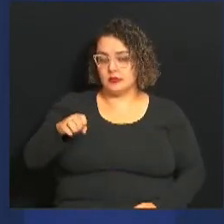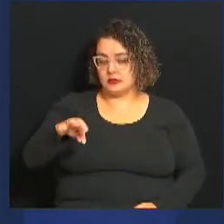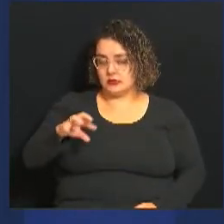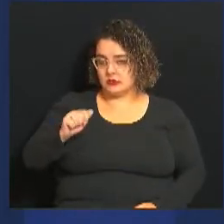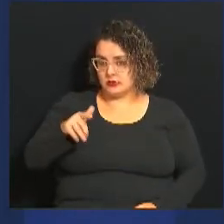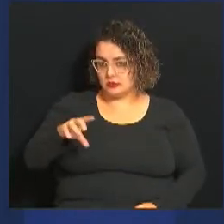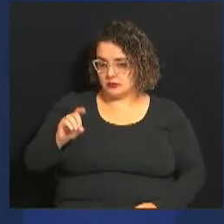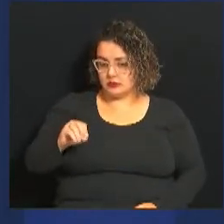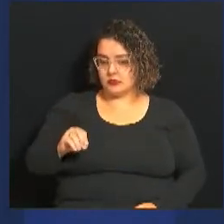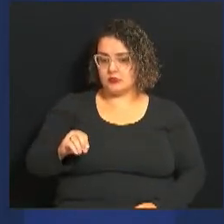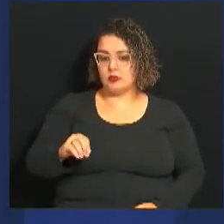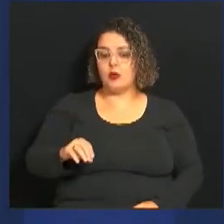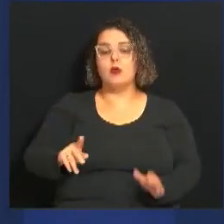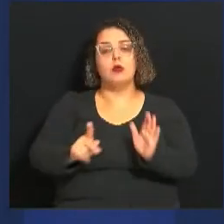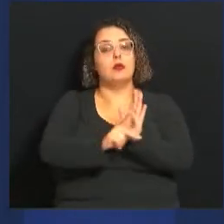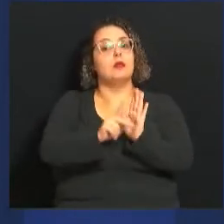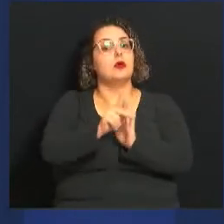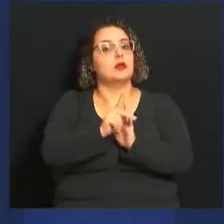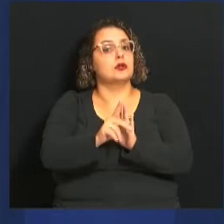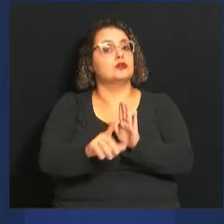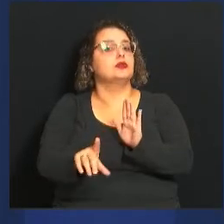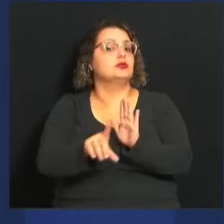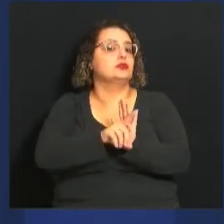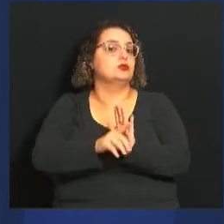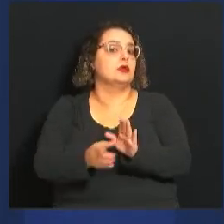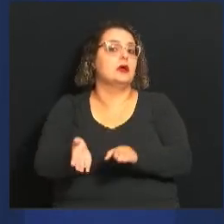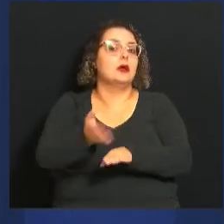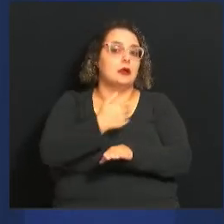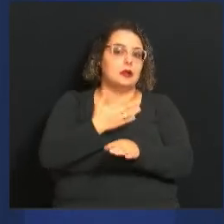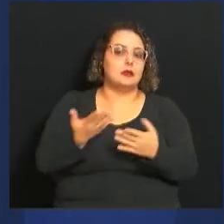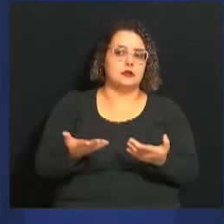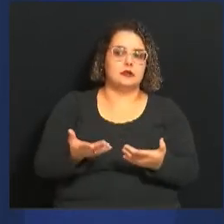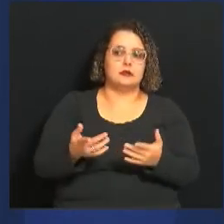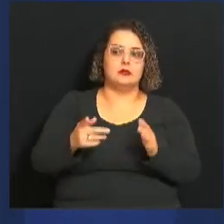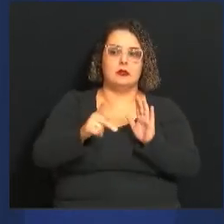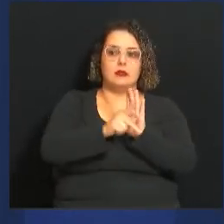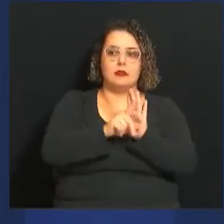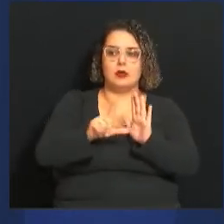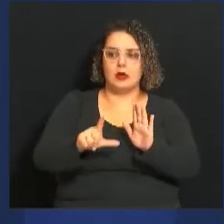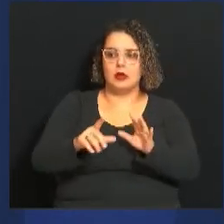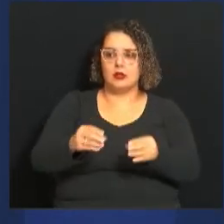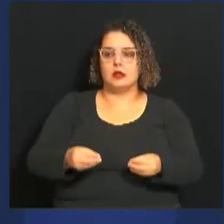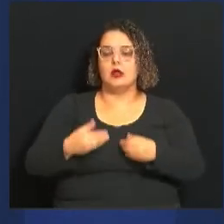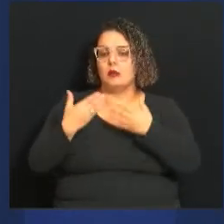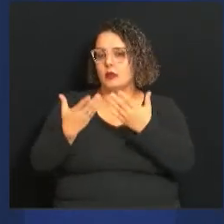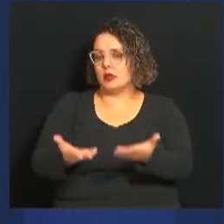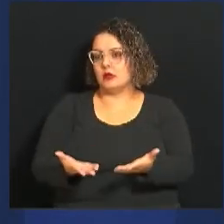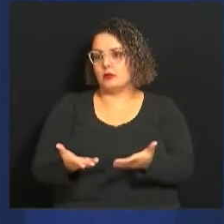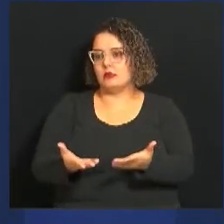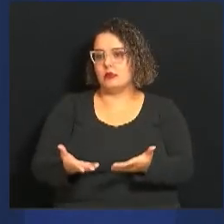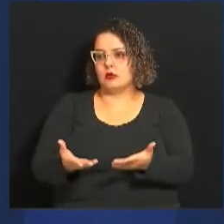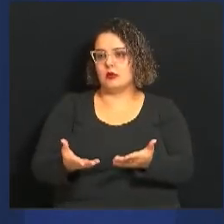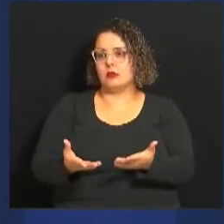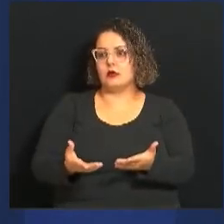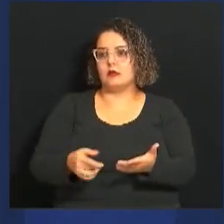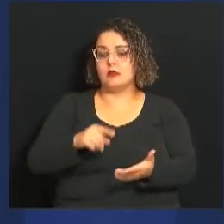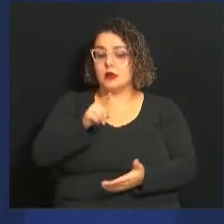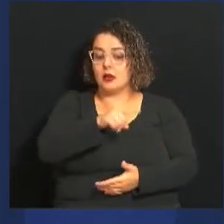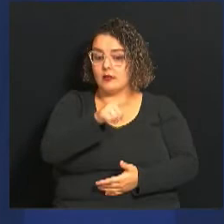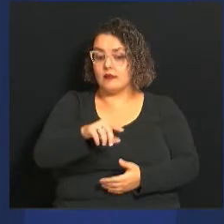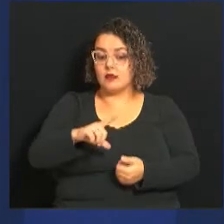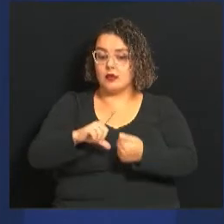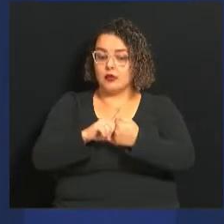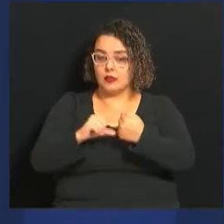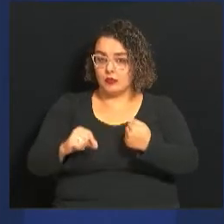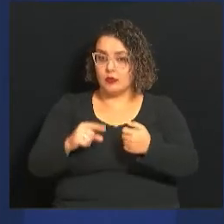gente precisa, esse decreto que nós fizemos, esse PL que a gente apresentou aqui, era justamente para revogar esse artigo, porque esse